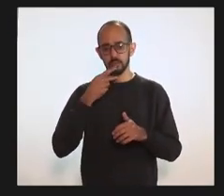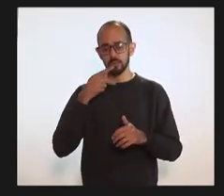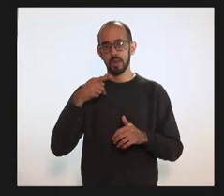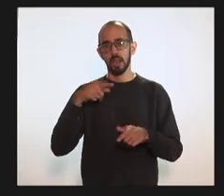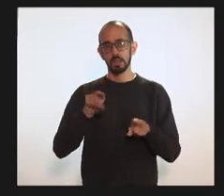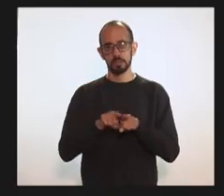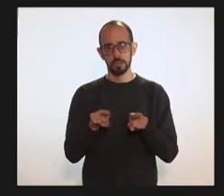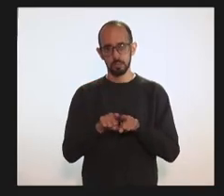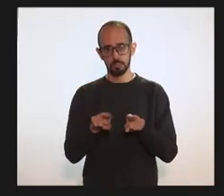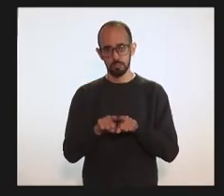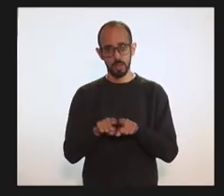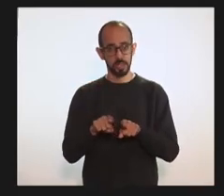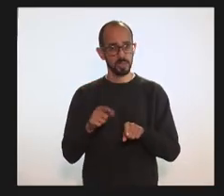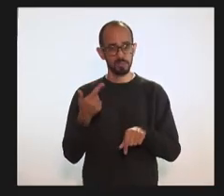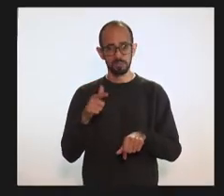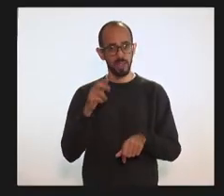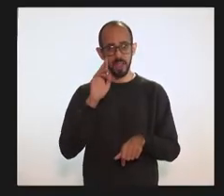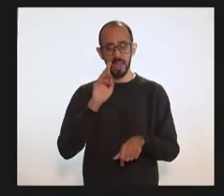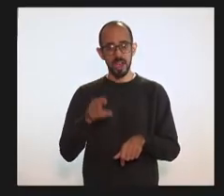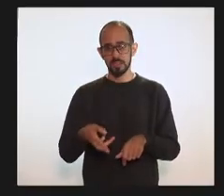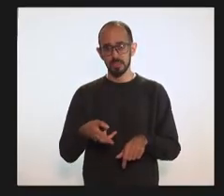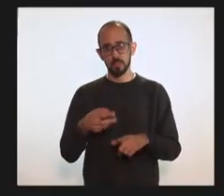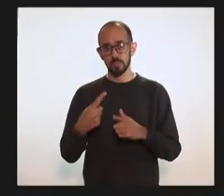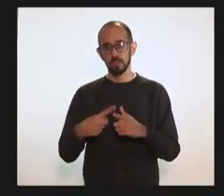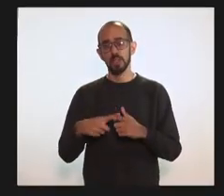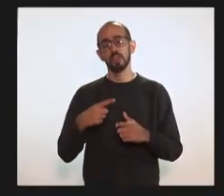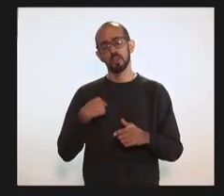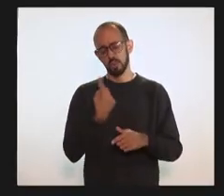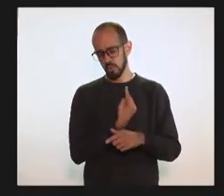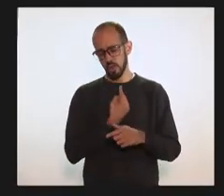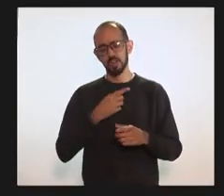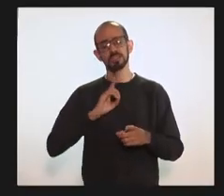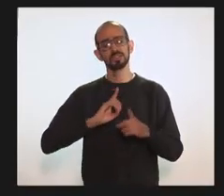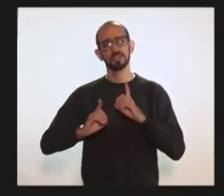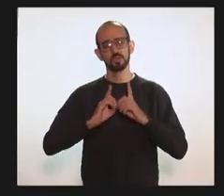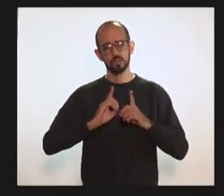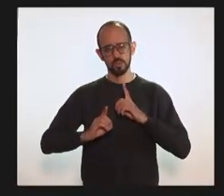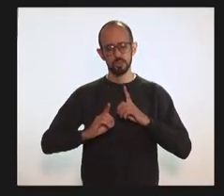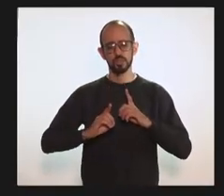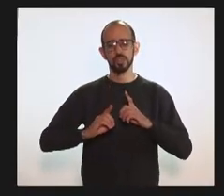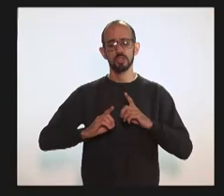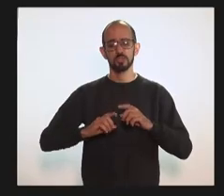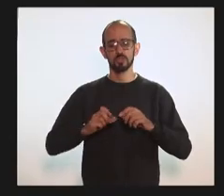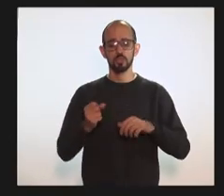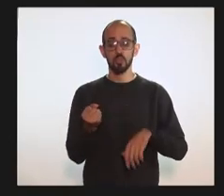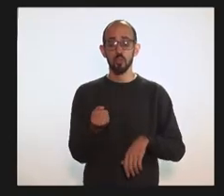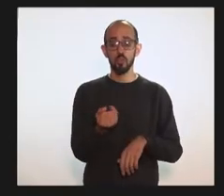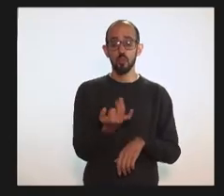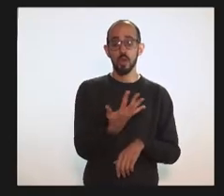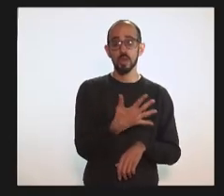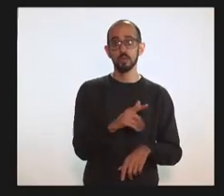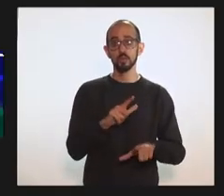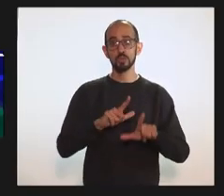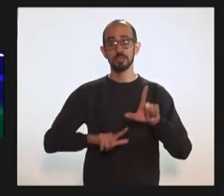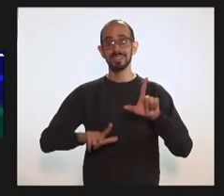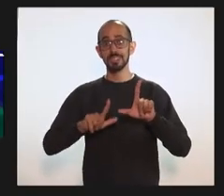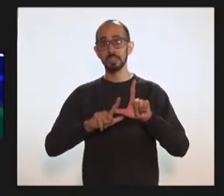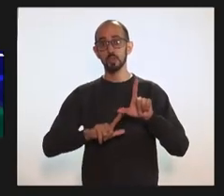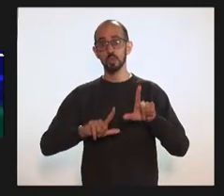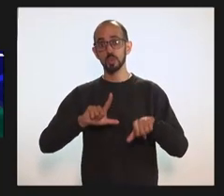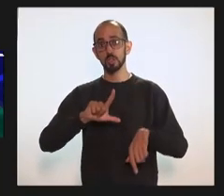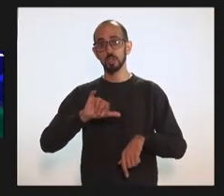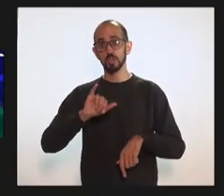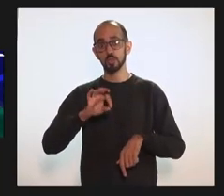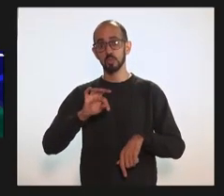razão, porque nós tivemos extrema cautela e debatemos muito a questão da litragem, são 200 mil litros. E aí,